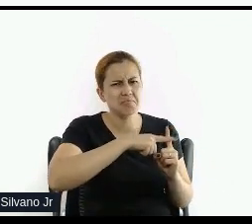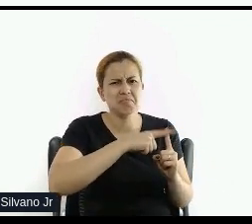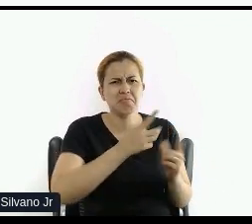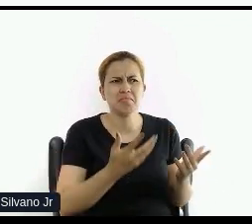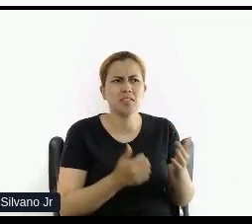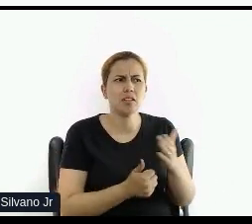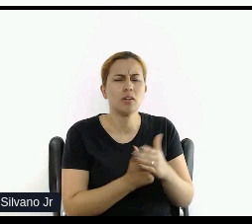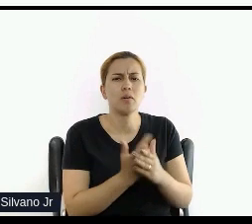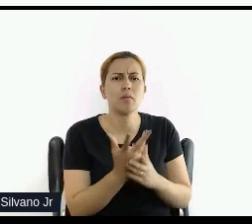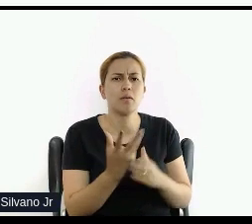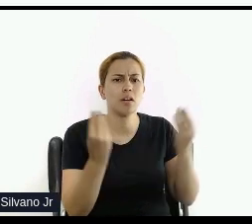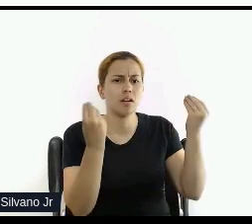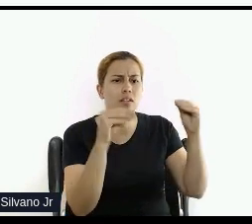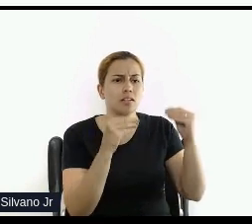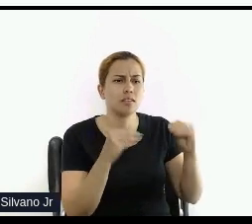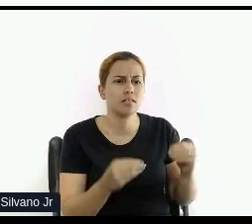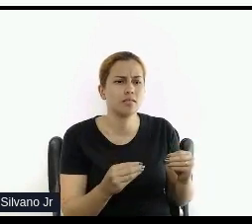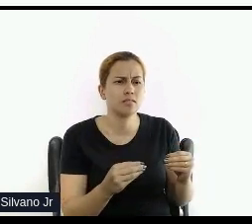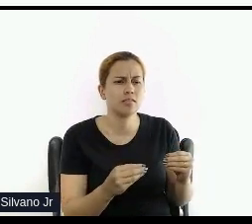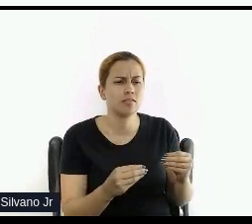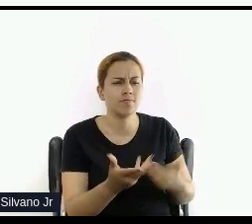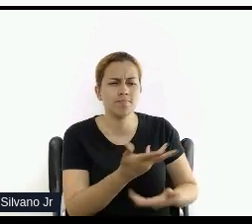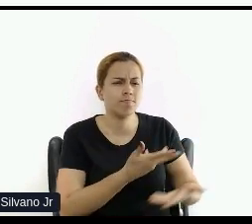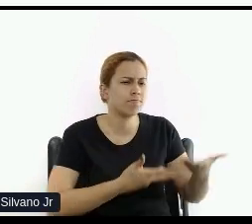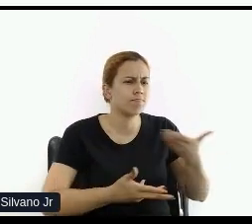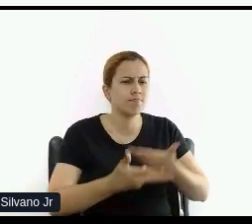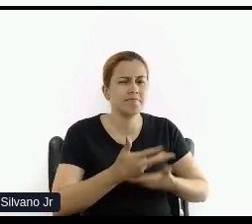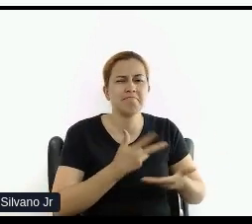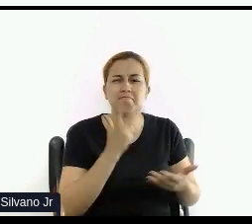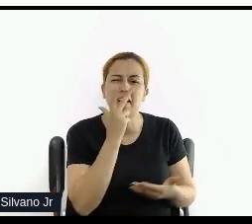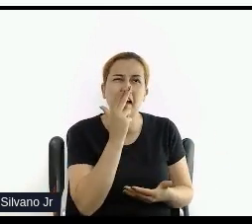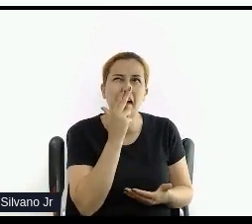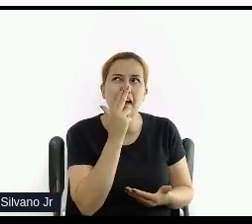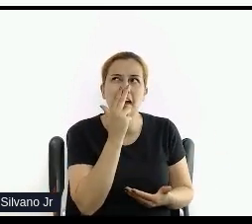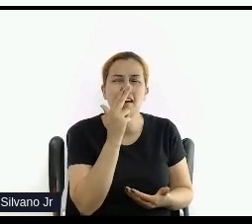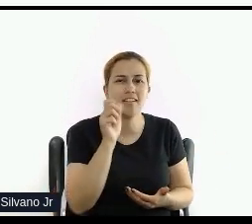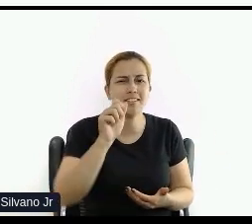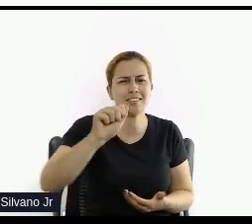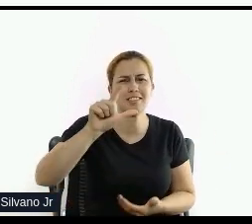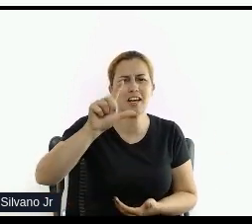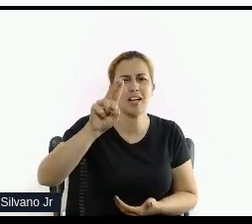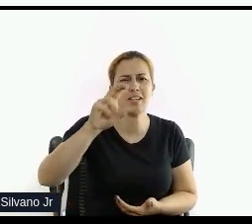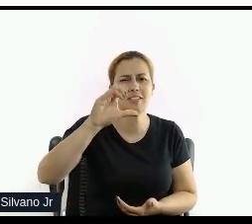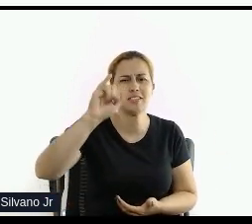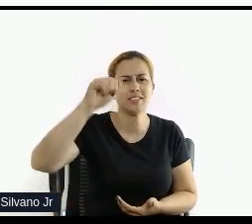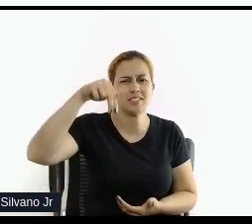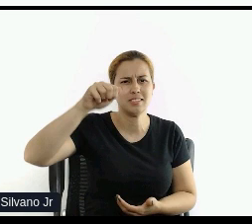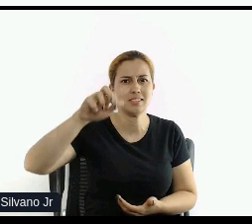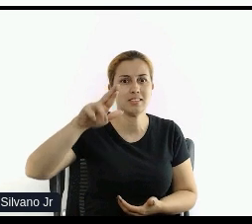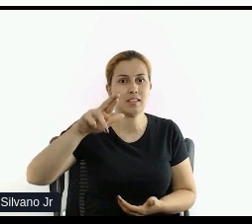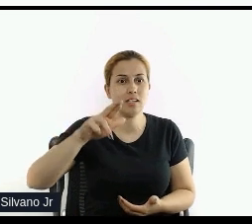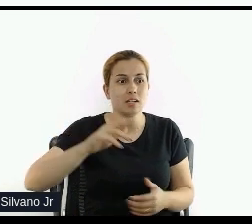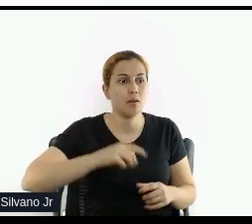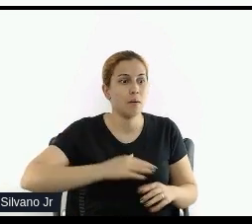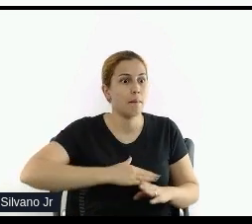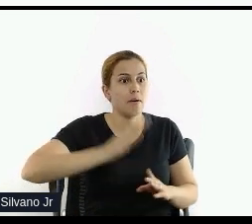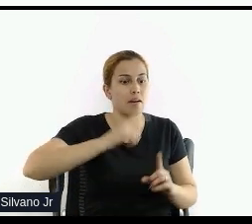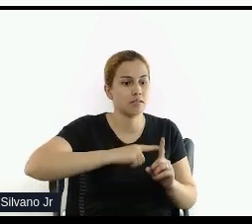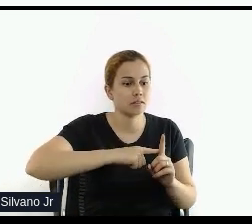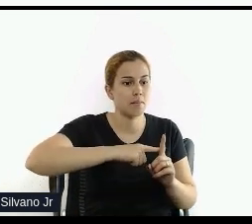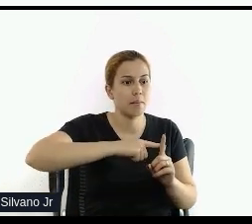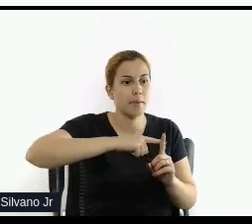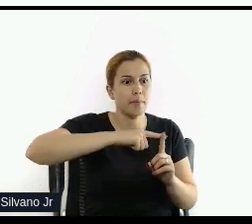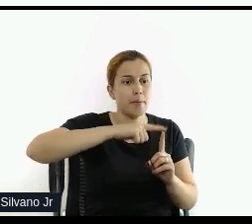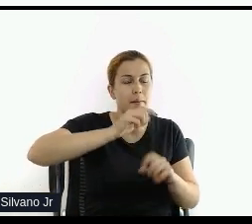modelo alucinar, né? Como a gente chama tecnicamente. Quanto maior a temperatura, mais criativo o meu modelo vai ser.